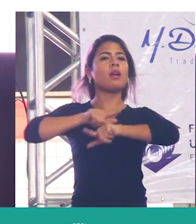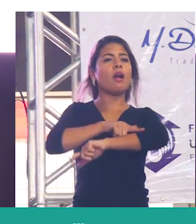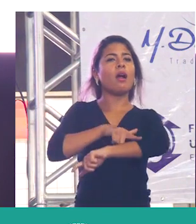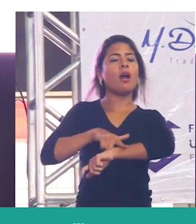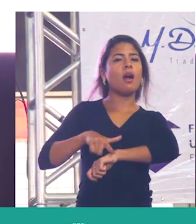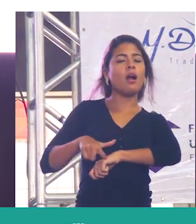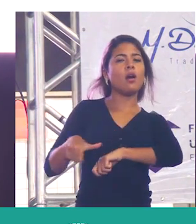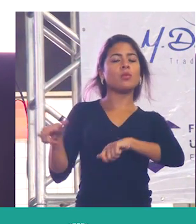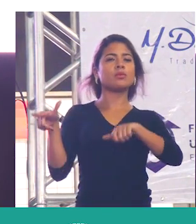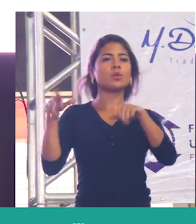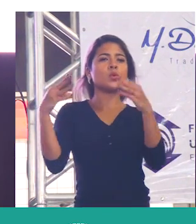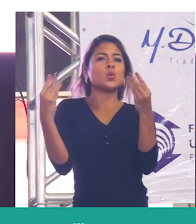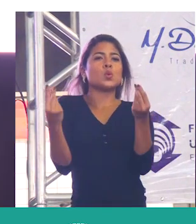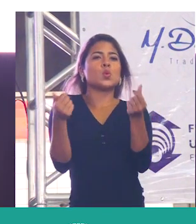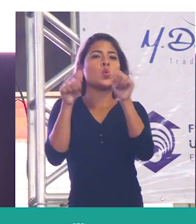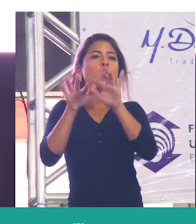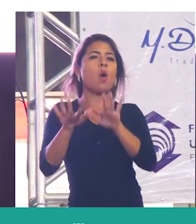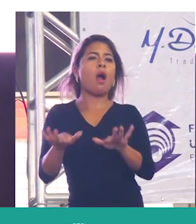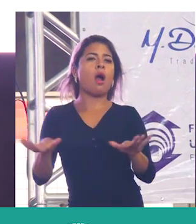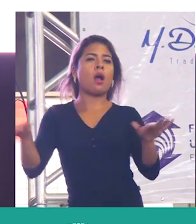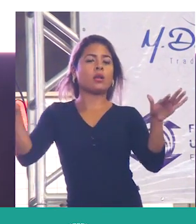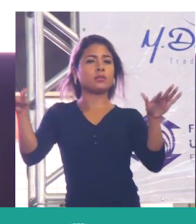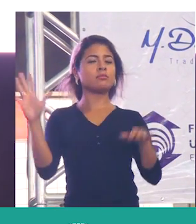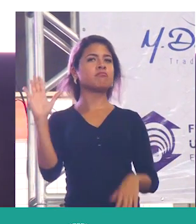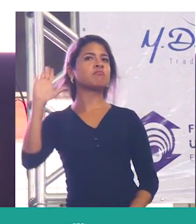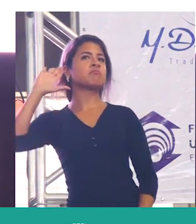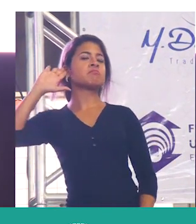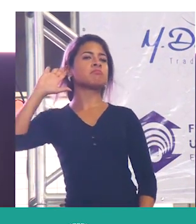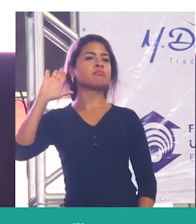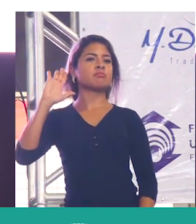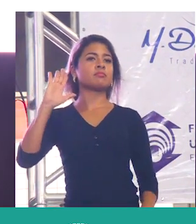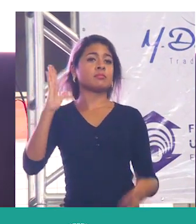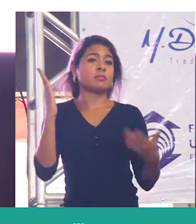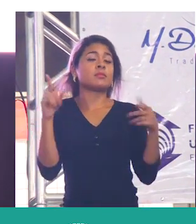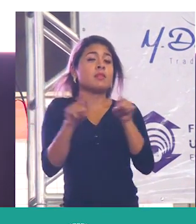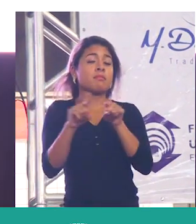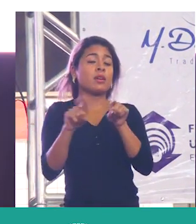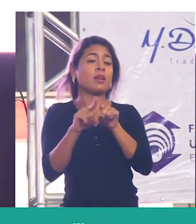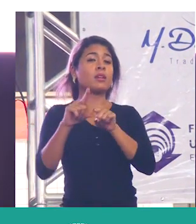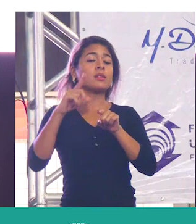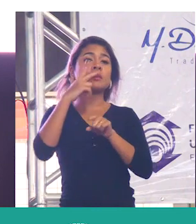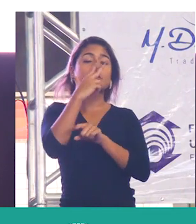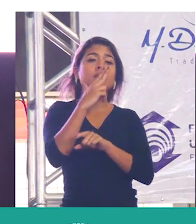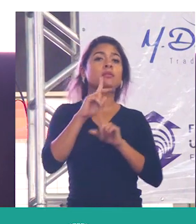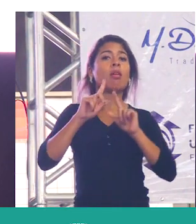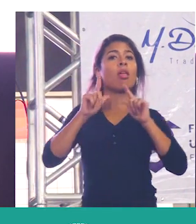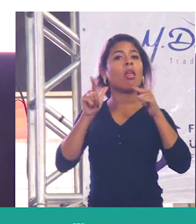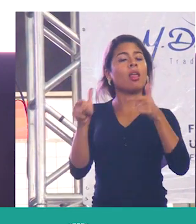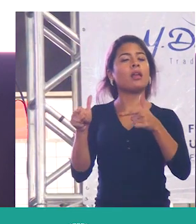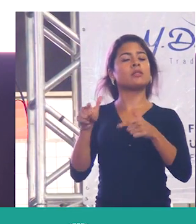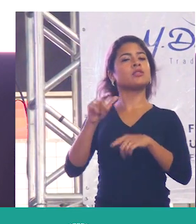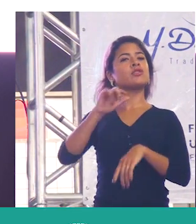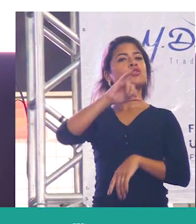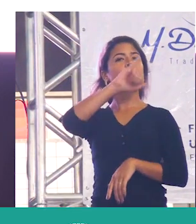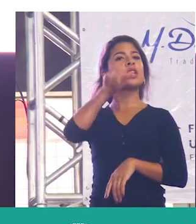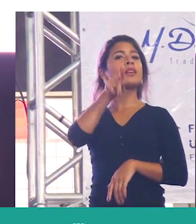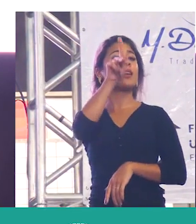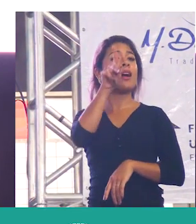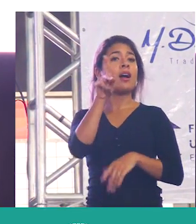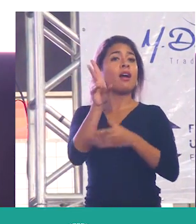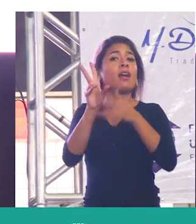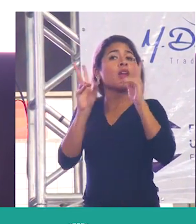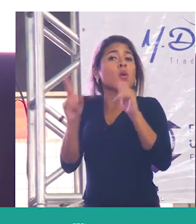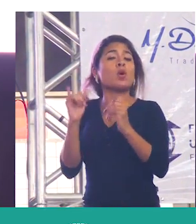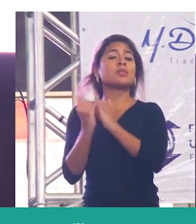muito suave, como por associação também era JK. JK prometia